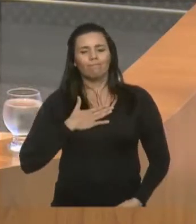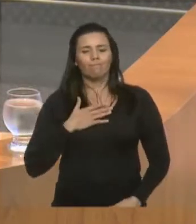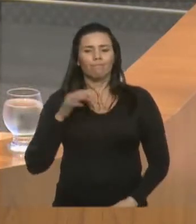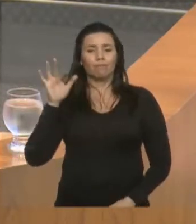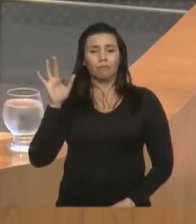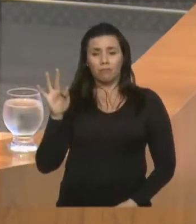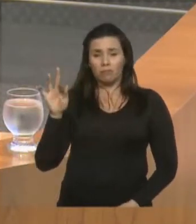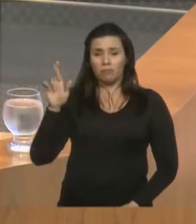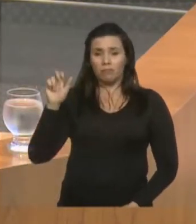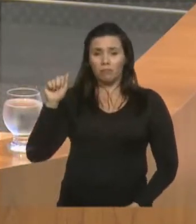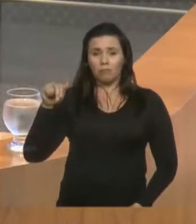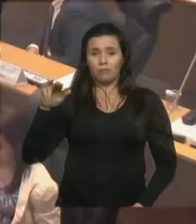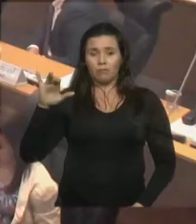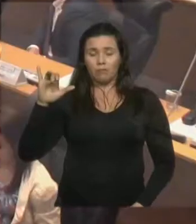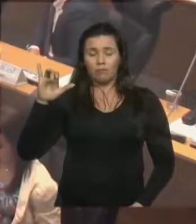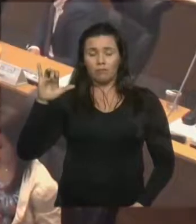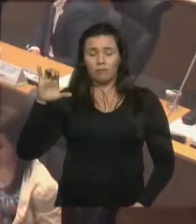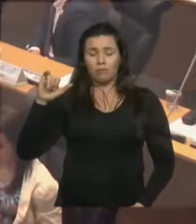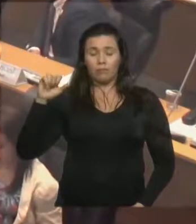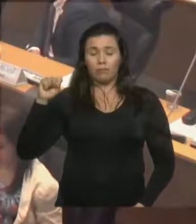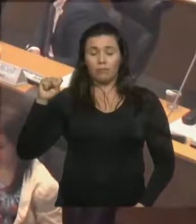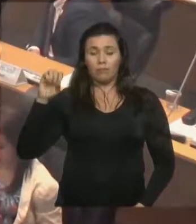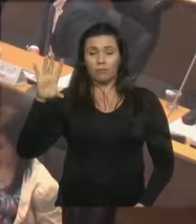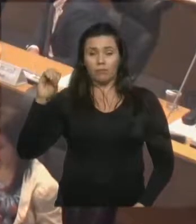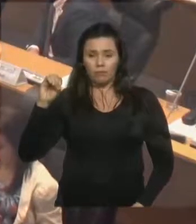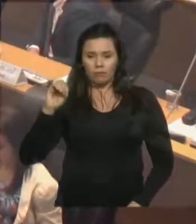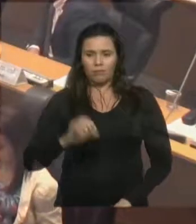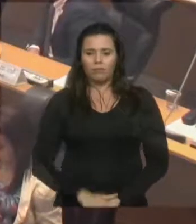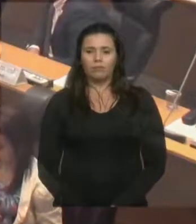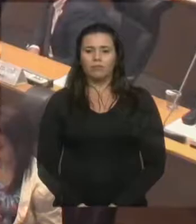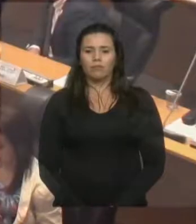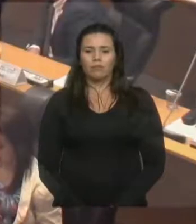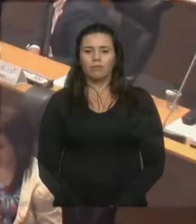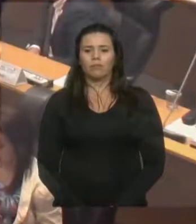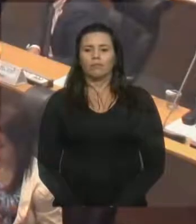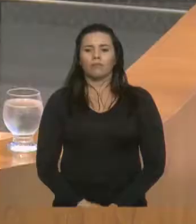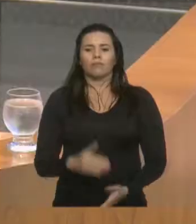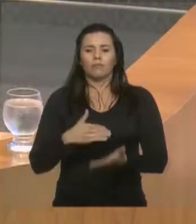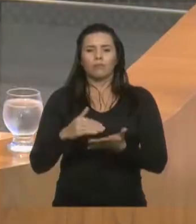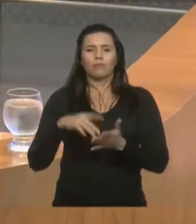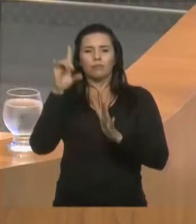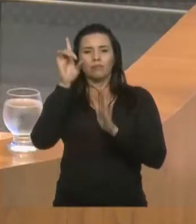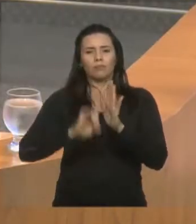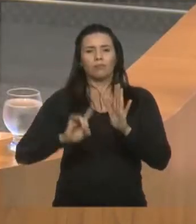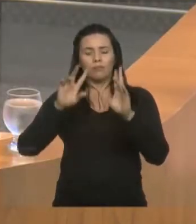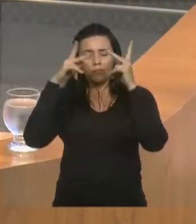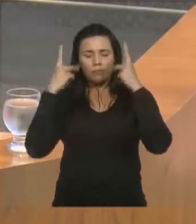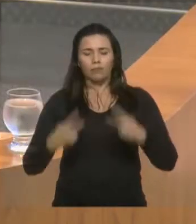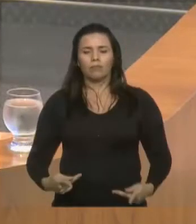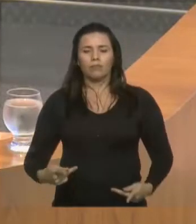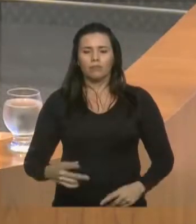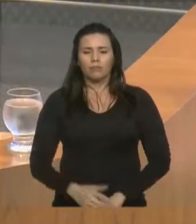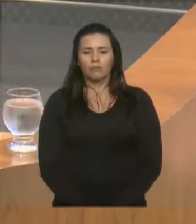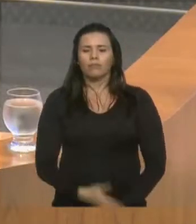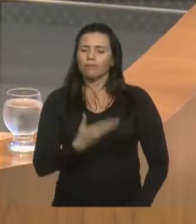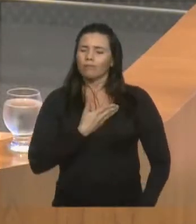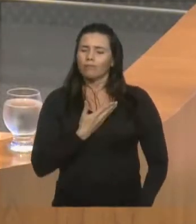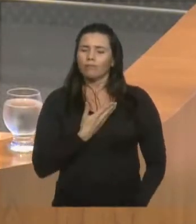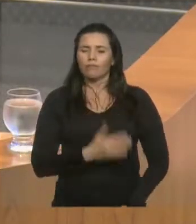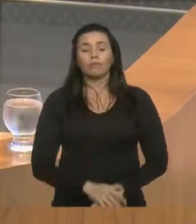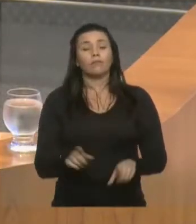Gonçalves, professor Francisco Gonçalves, nobre amigo aí de trabalho diário. Saudar com muita alegria o Dr. Márcio